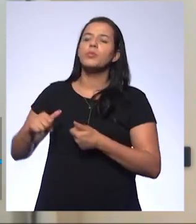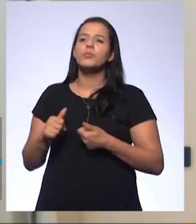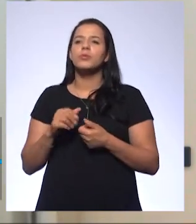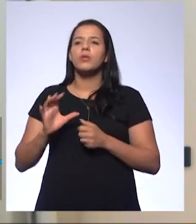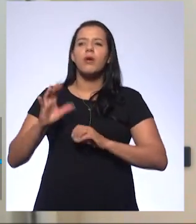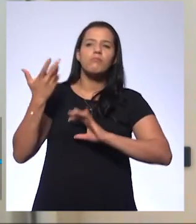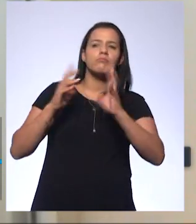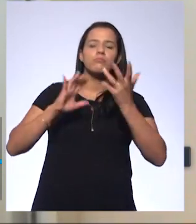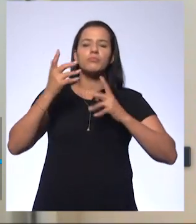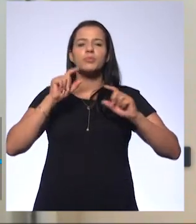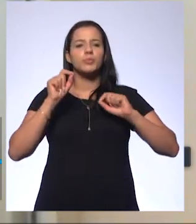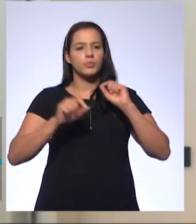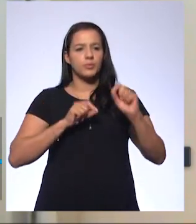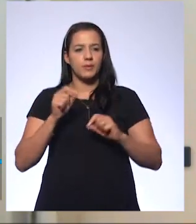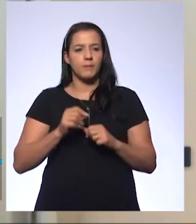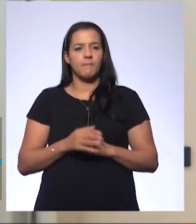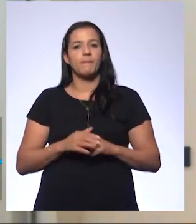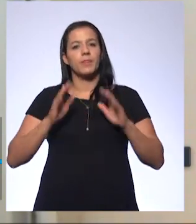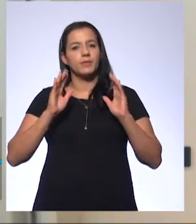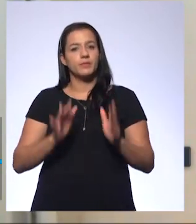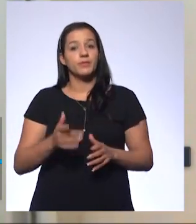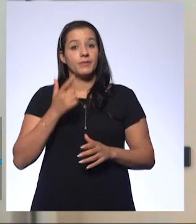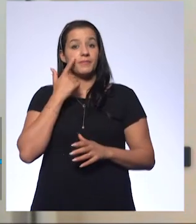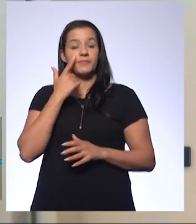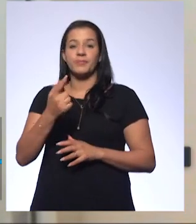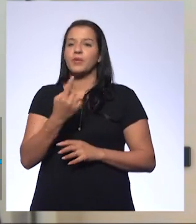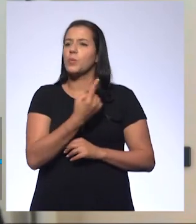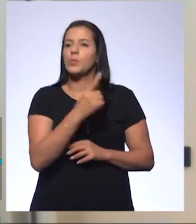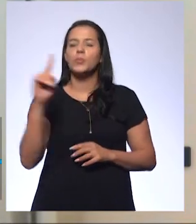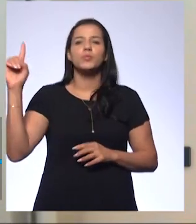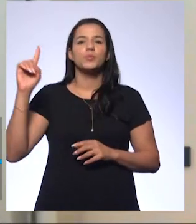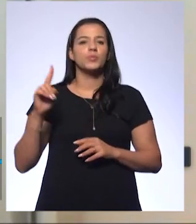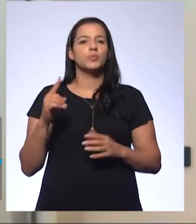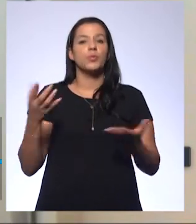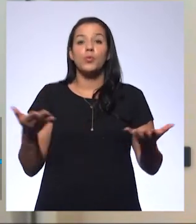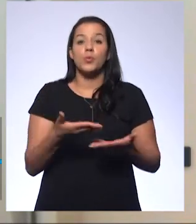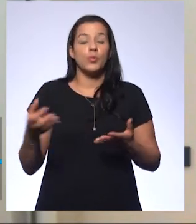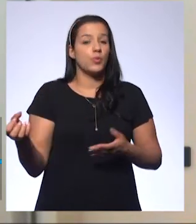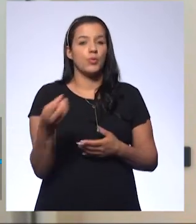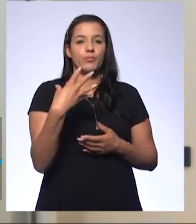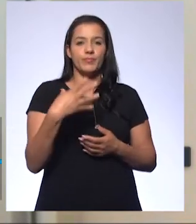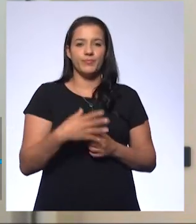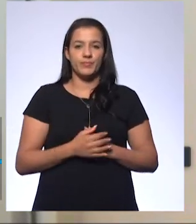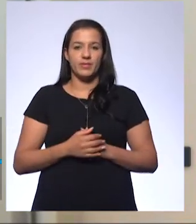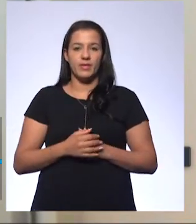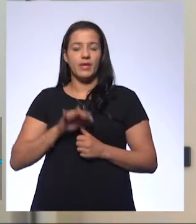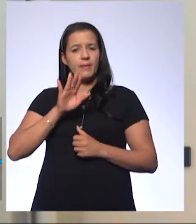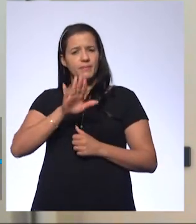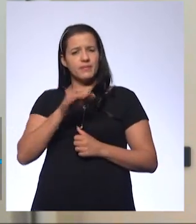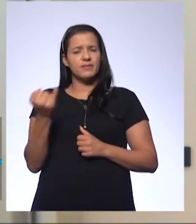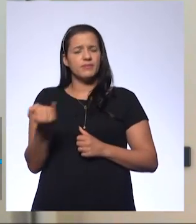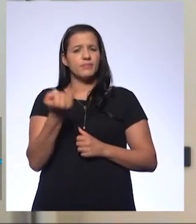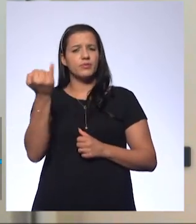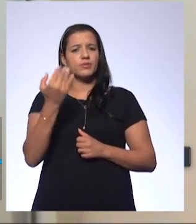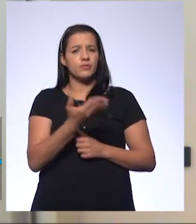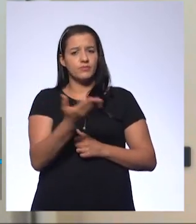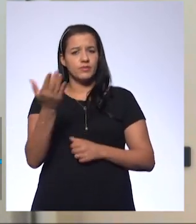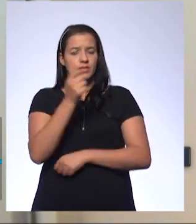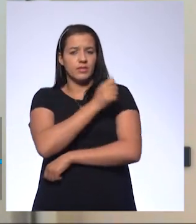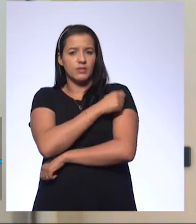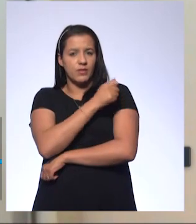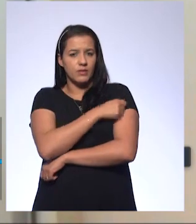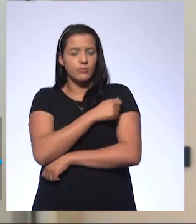com matéria. E por que nós temos que estudar, então, a estrutura da matéria? Para nós entendermos as transformações, entendermos o que está